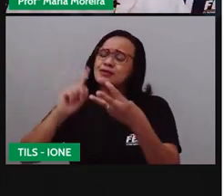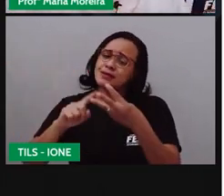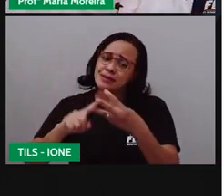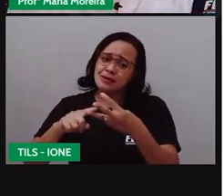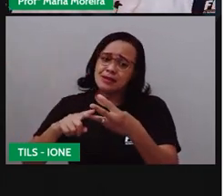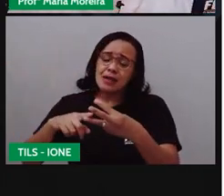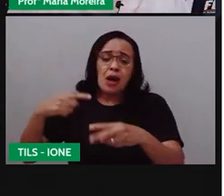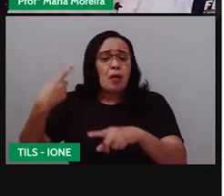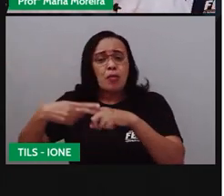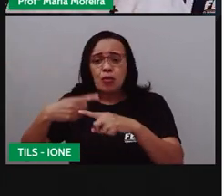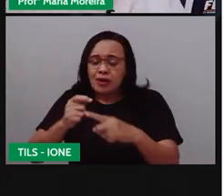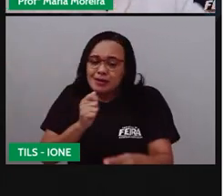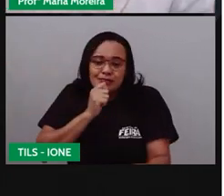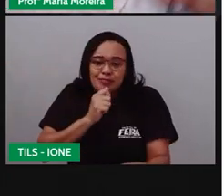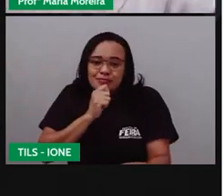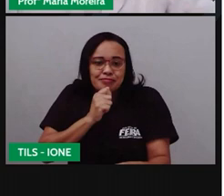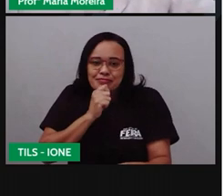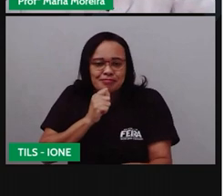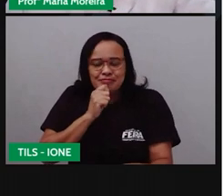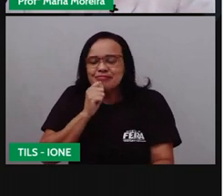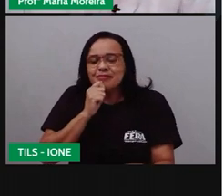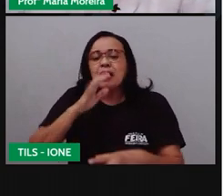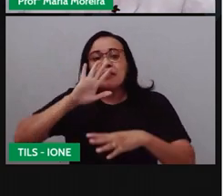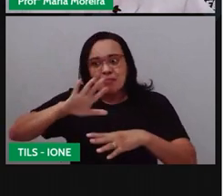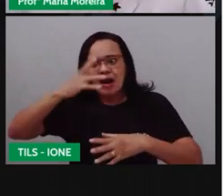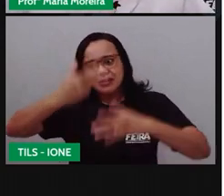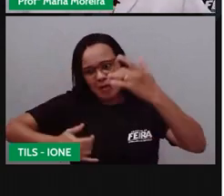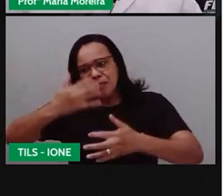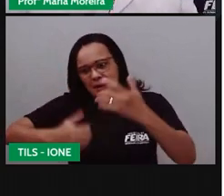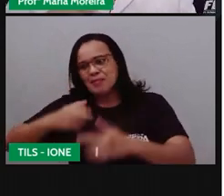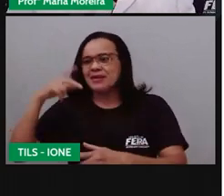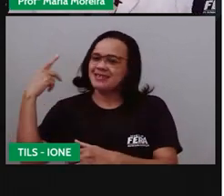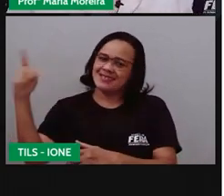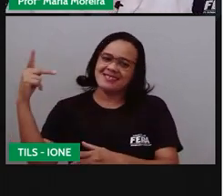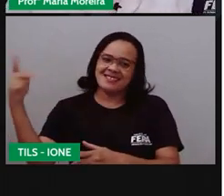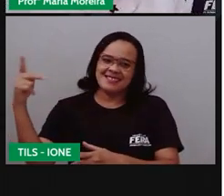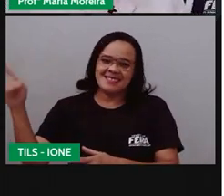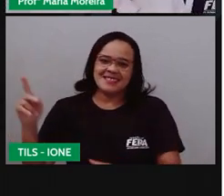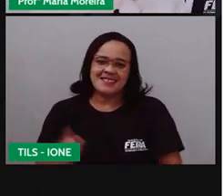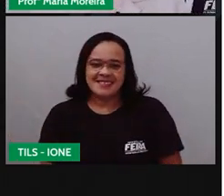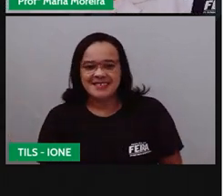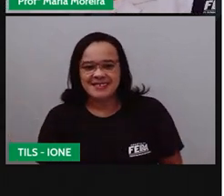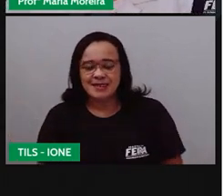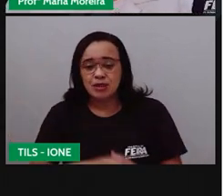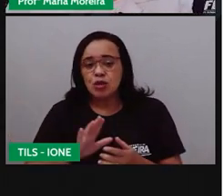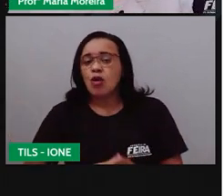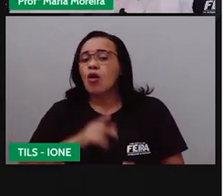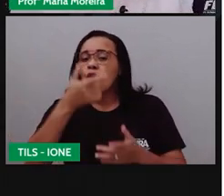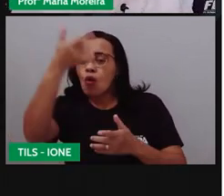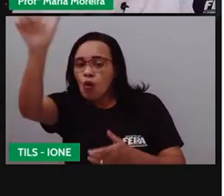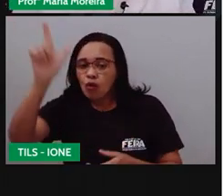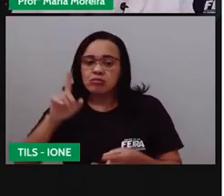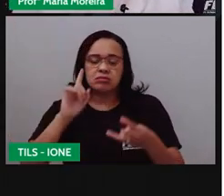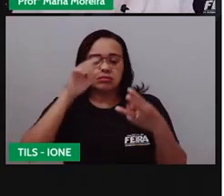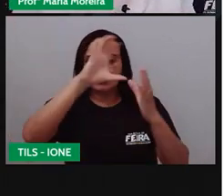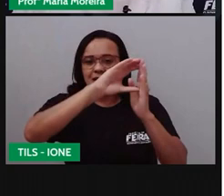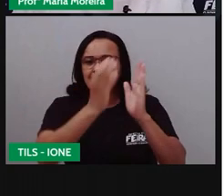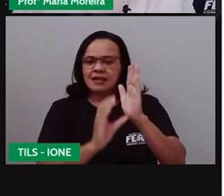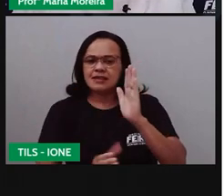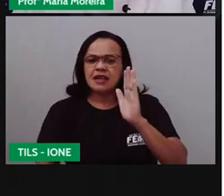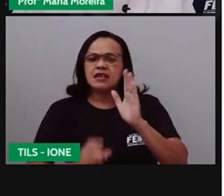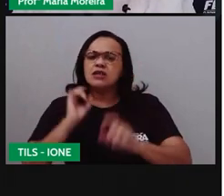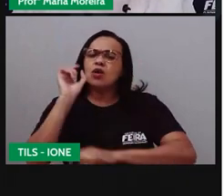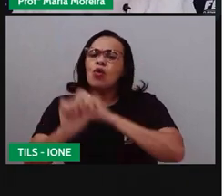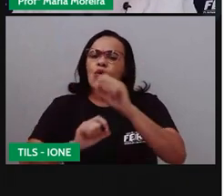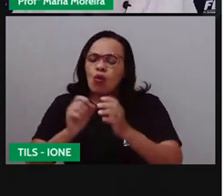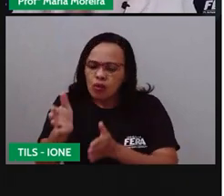está aqui na conversa, estamos falando dele, tá? Bom, uma outra característica é a ordem cronológica